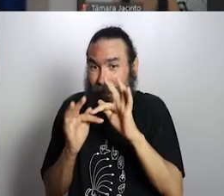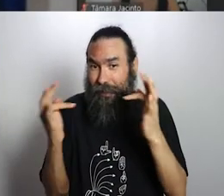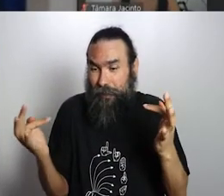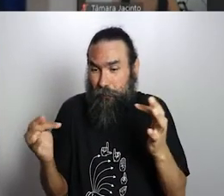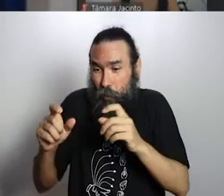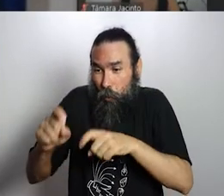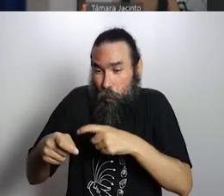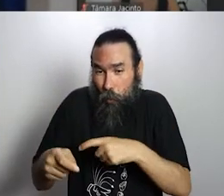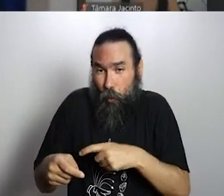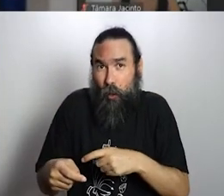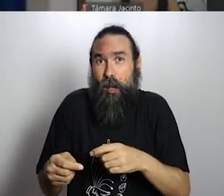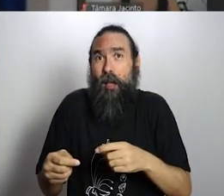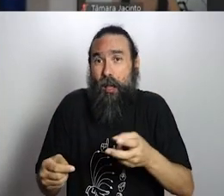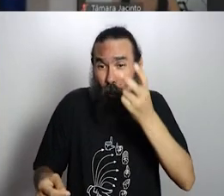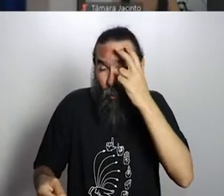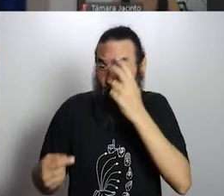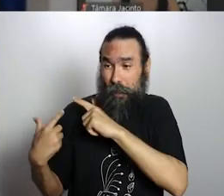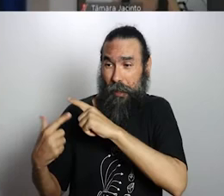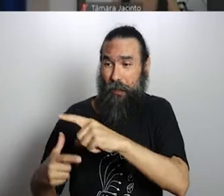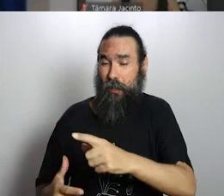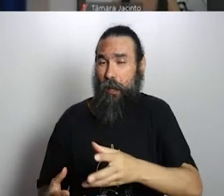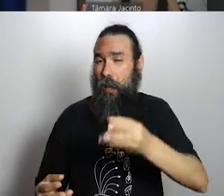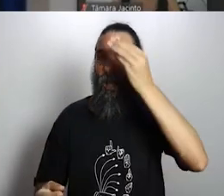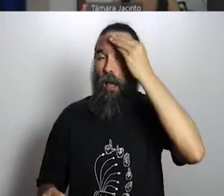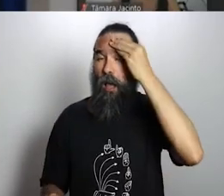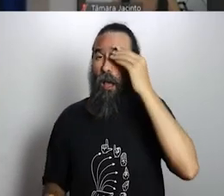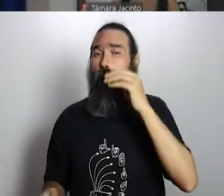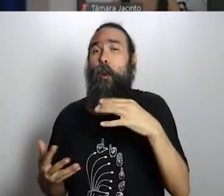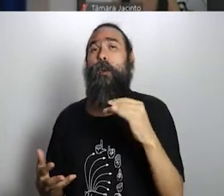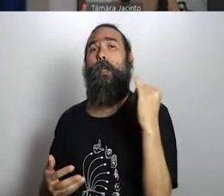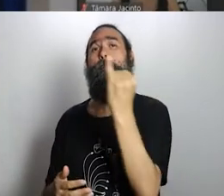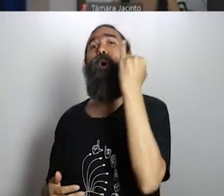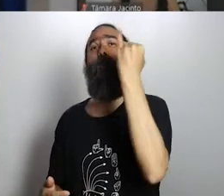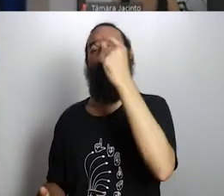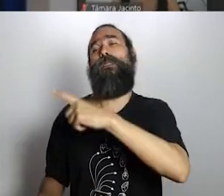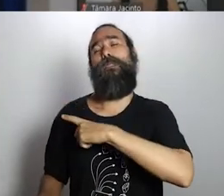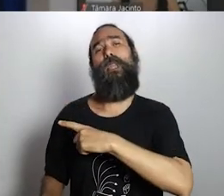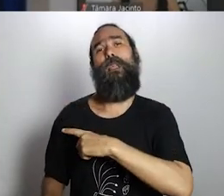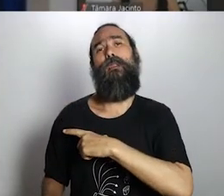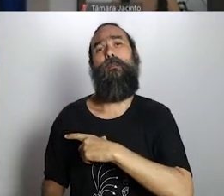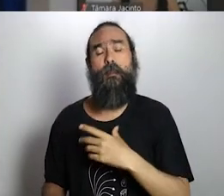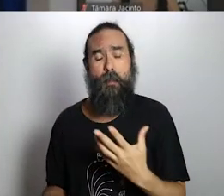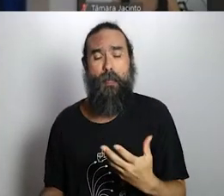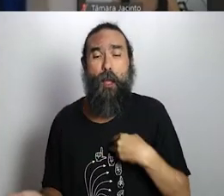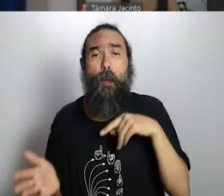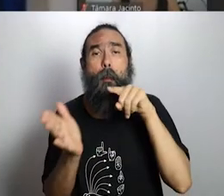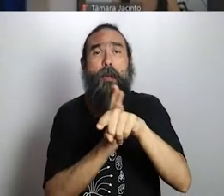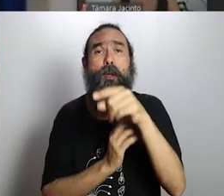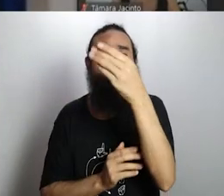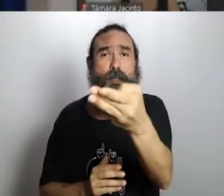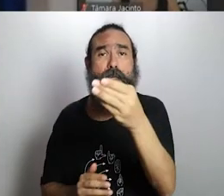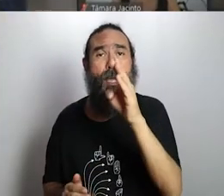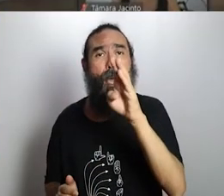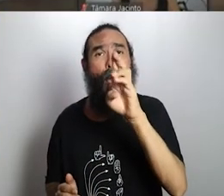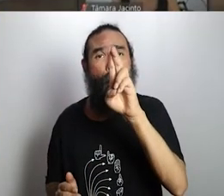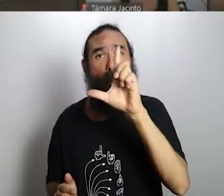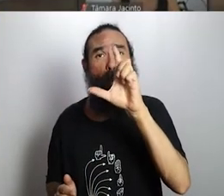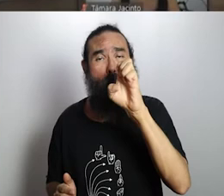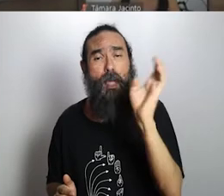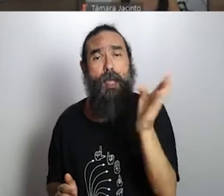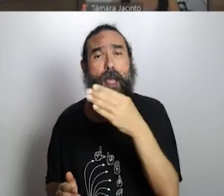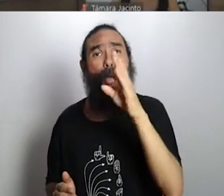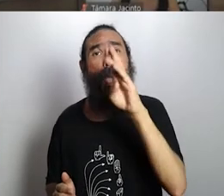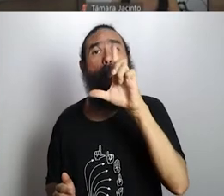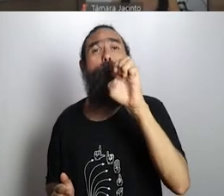Brasil fantástico e pessoas fantásticas como vocês. O que é que mudou de verdade, Bully? Na